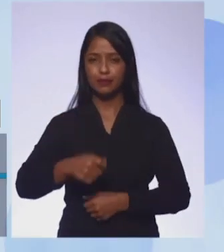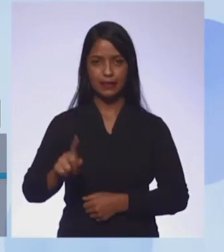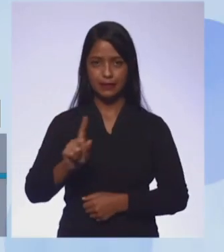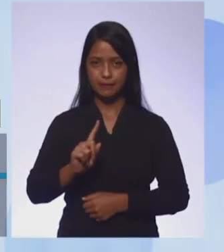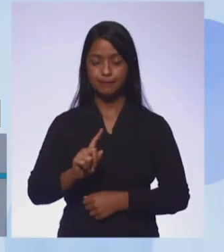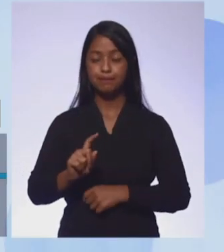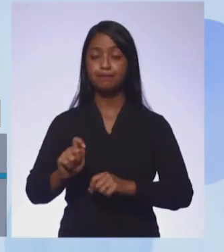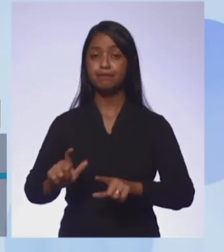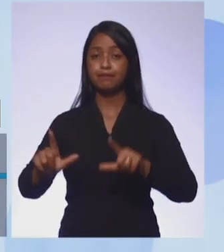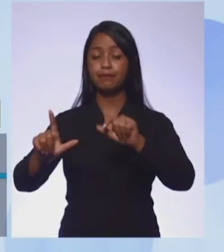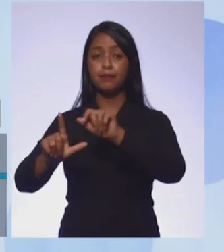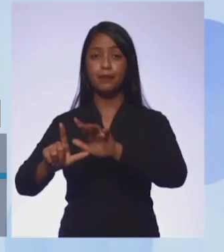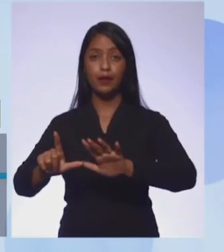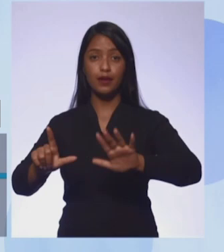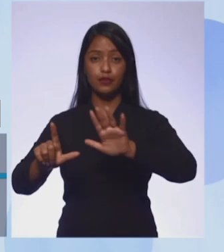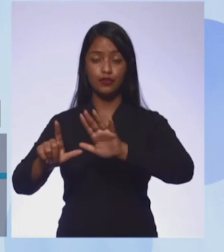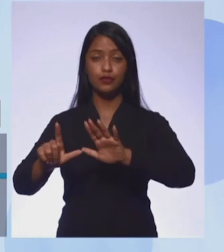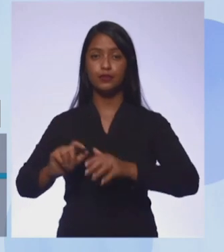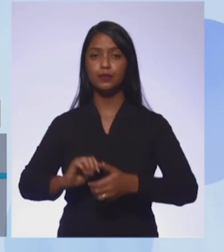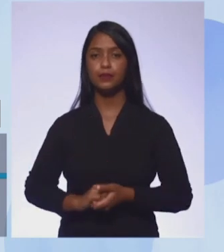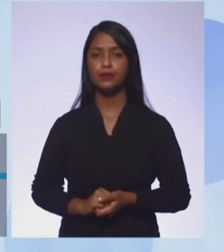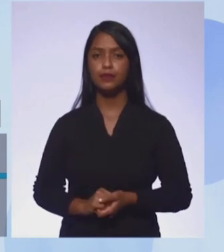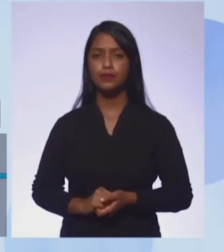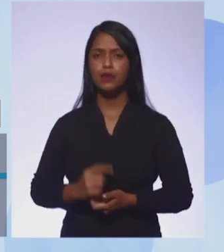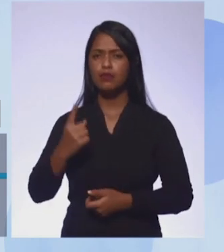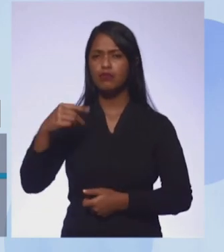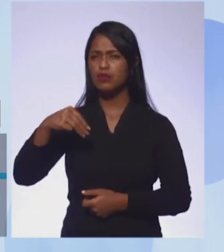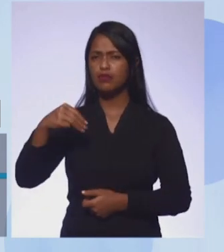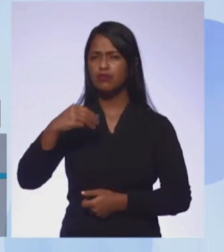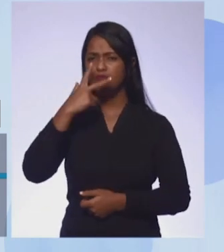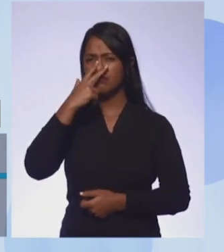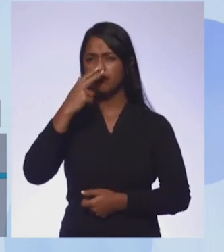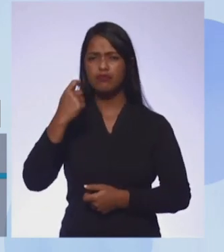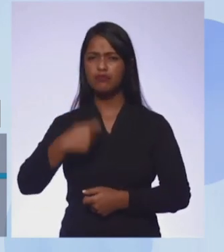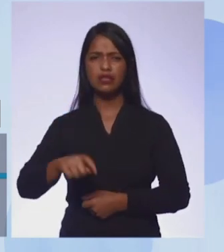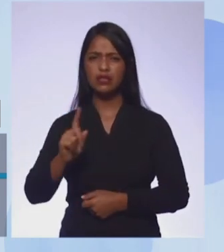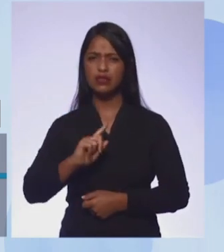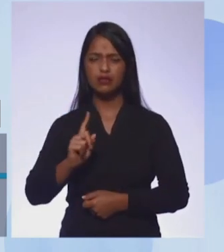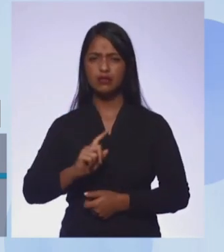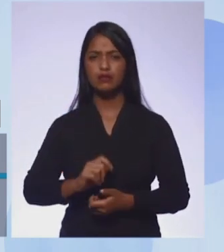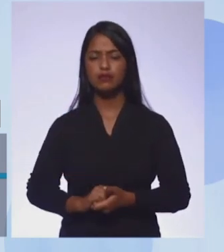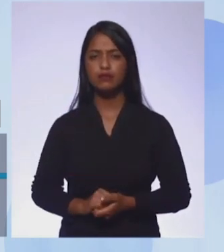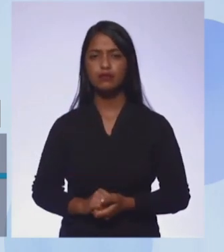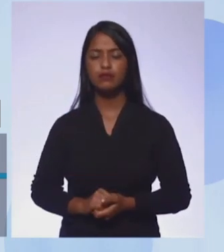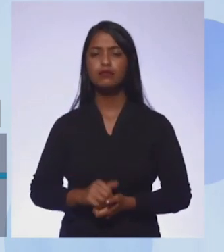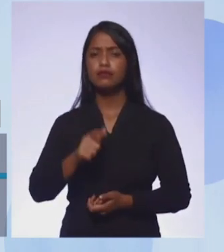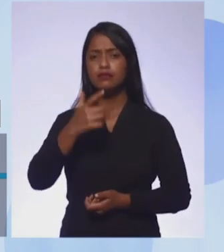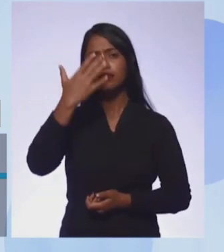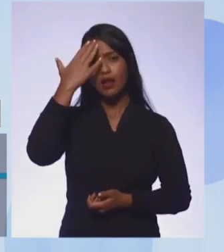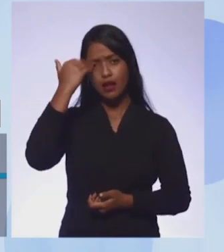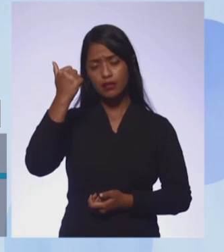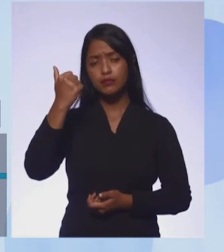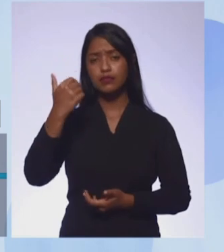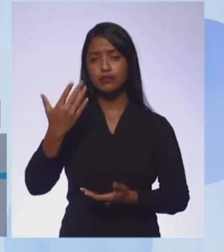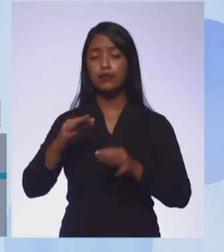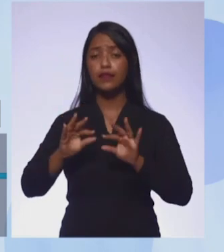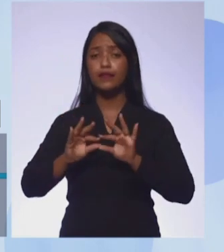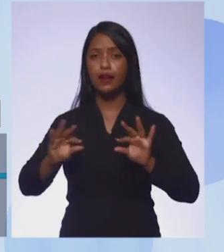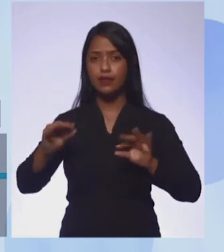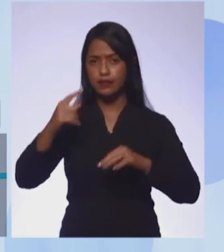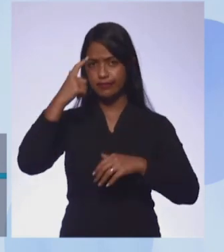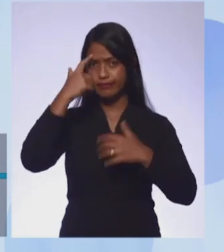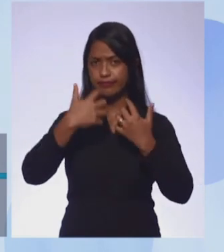deixar... acho que nem um minutinho precisa. Vocês já sabem qual é a frase de reflexão.